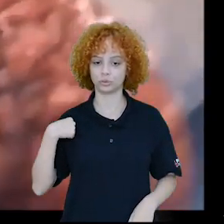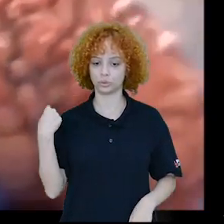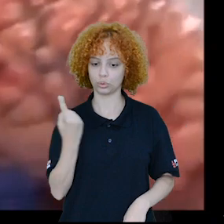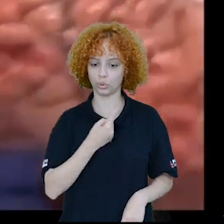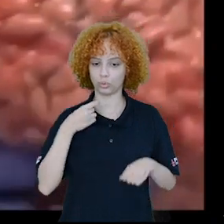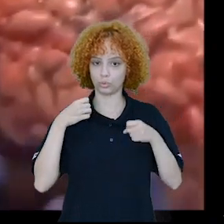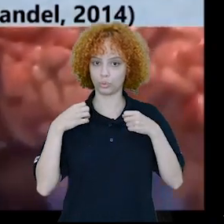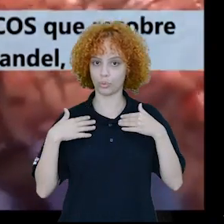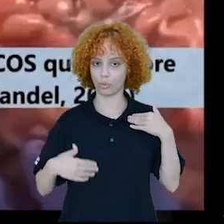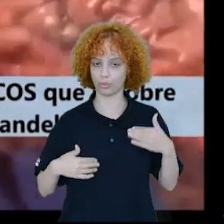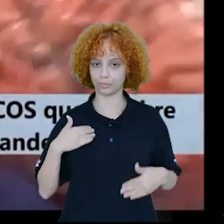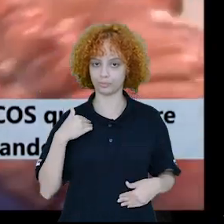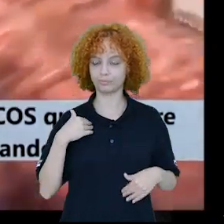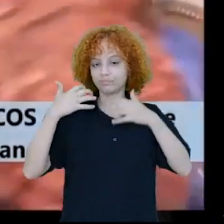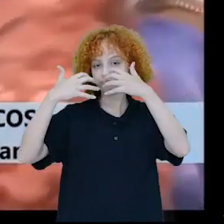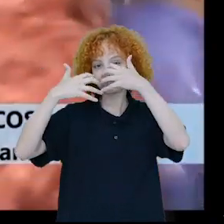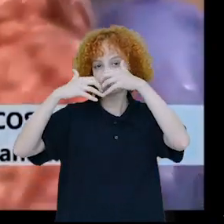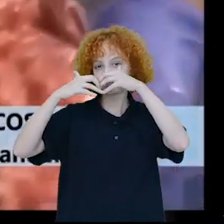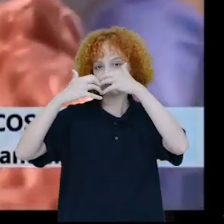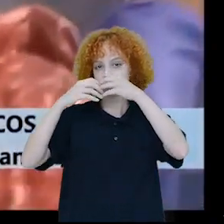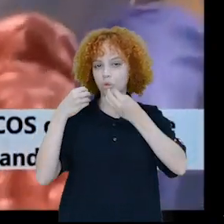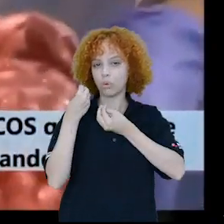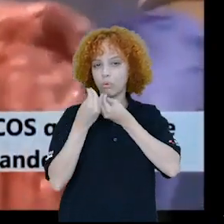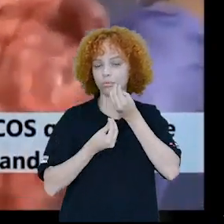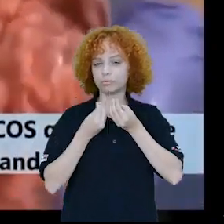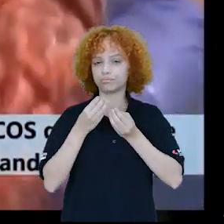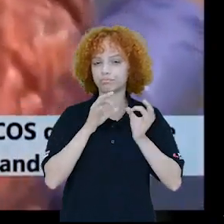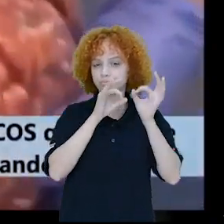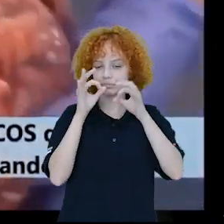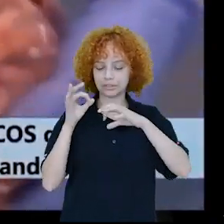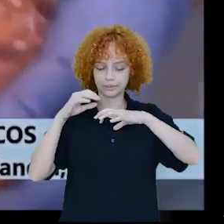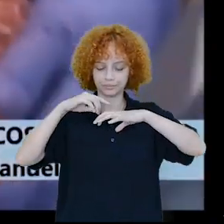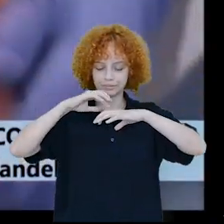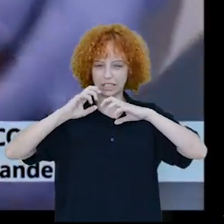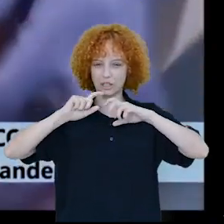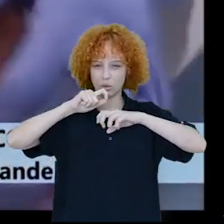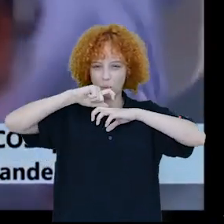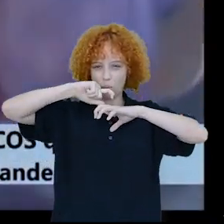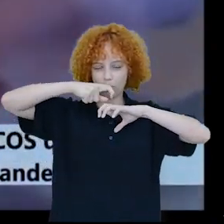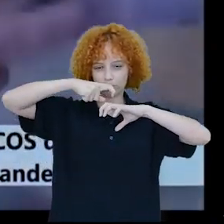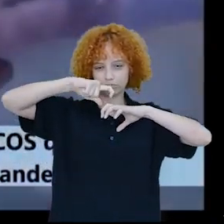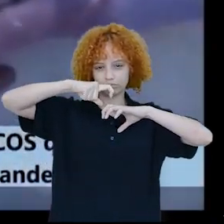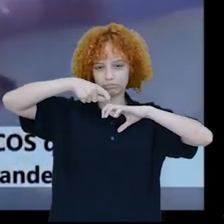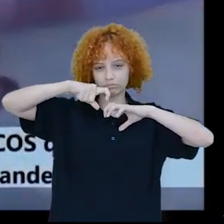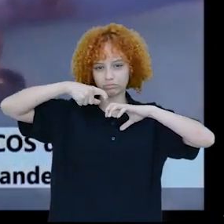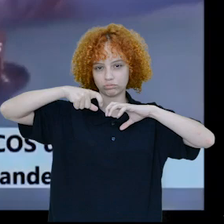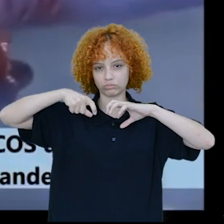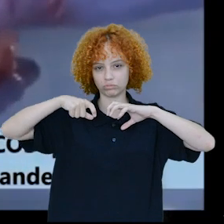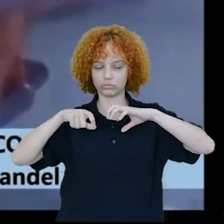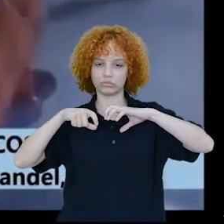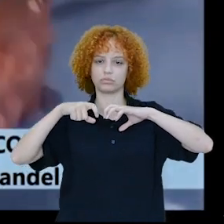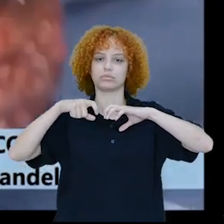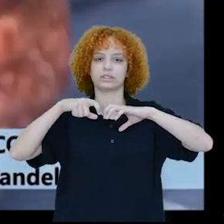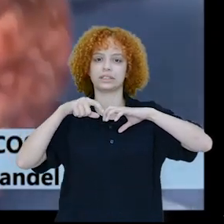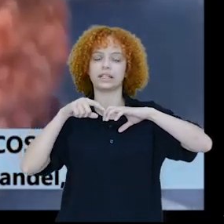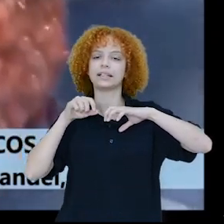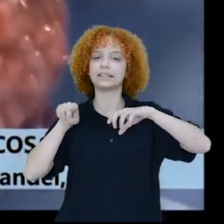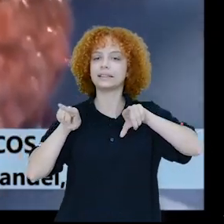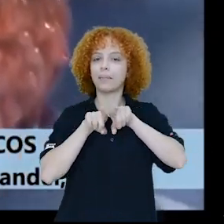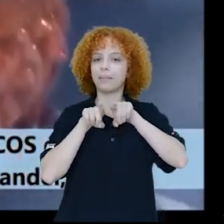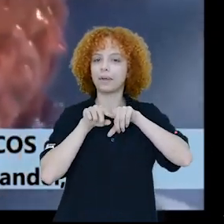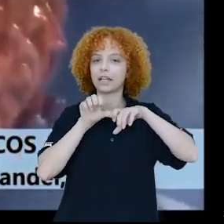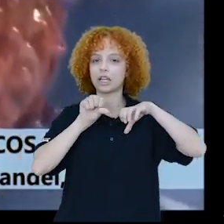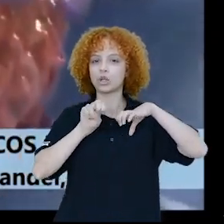do tecido nervoso. O cérebro, como estamos vendo, é todo enrugado, com muitas circunvoluções ou